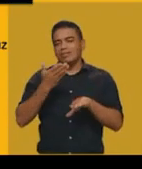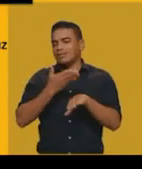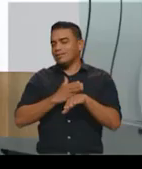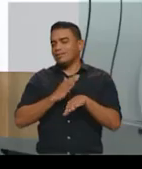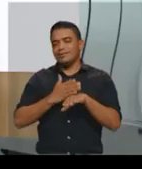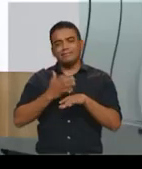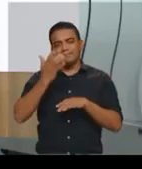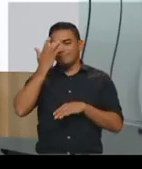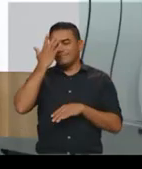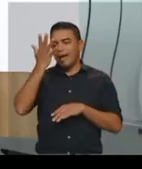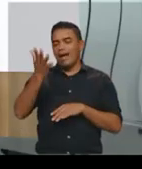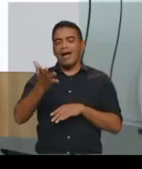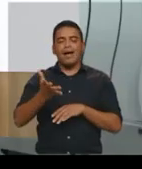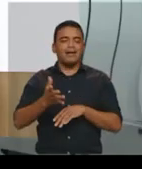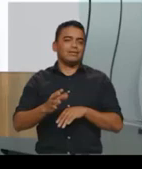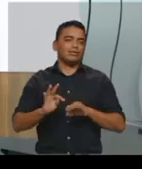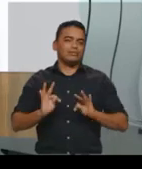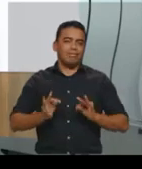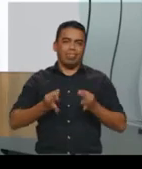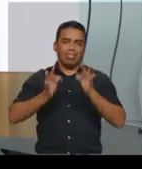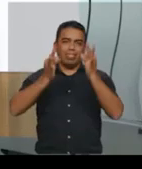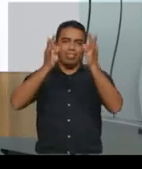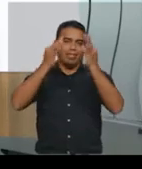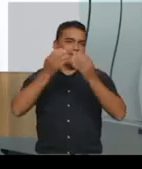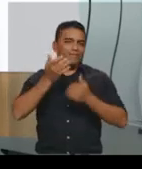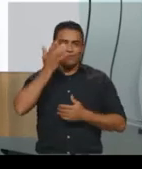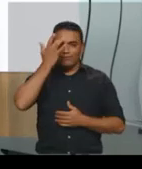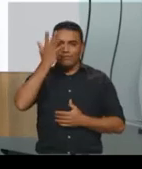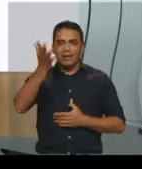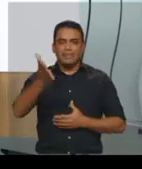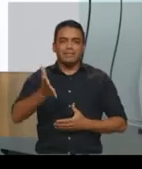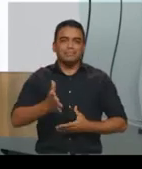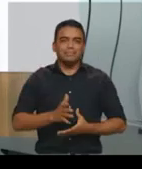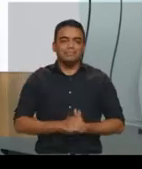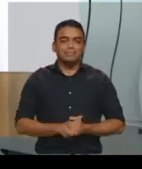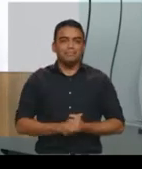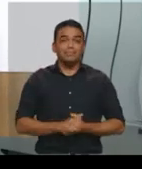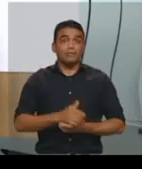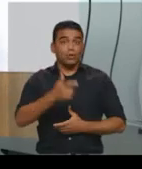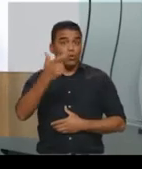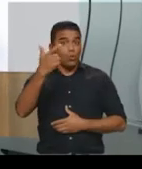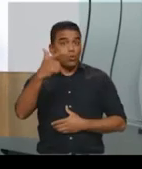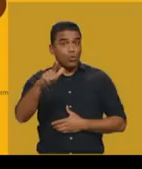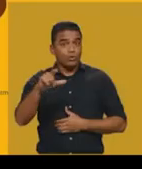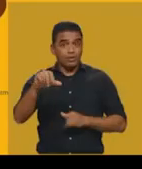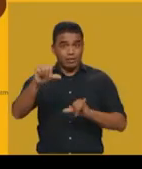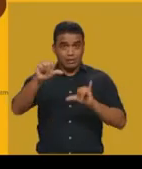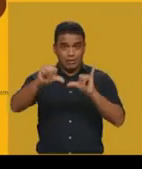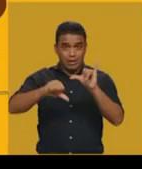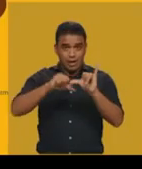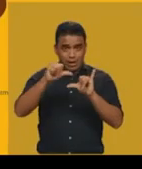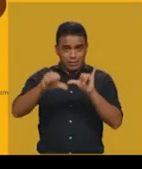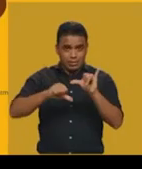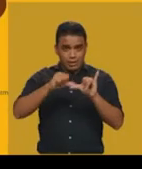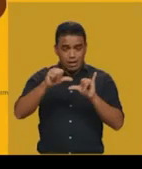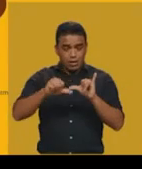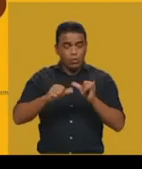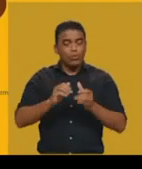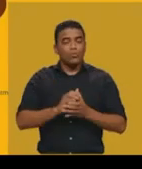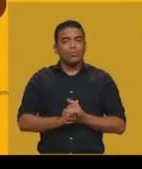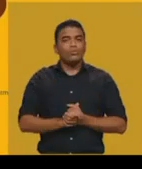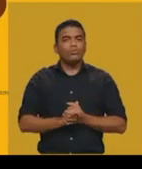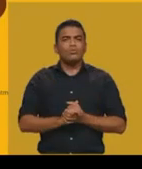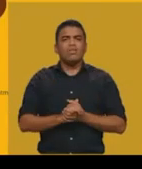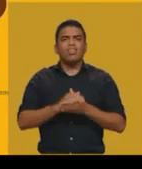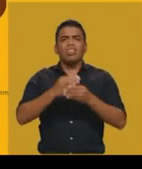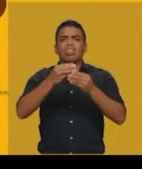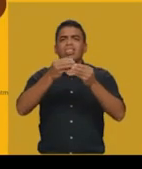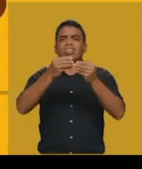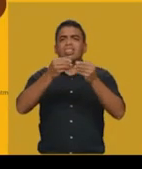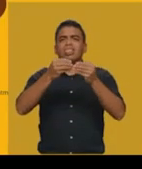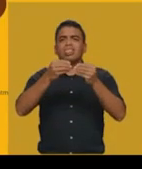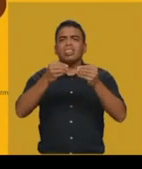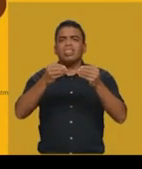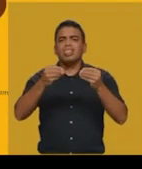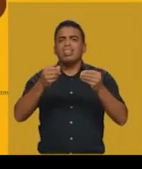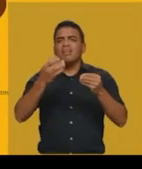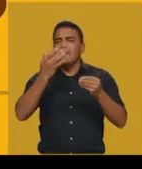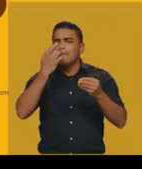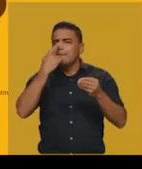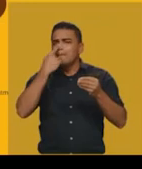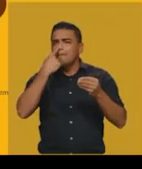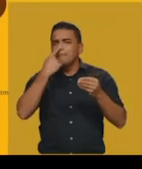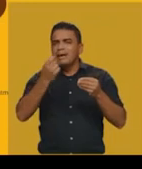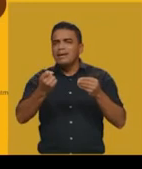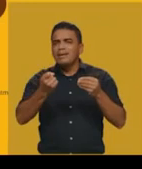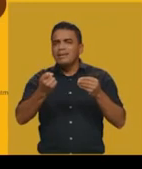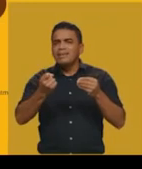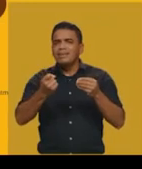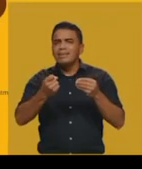não é mesmo? Bom, outro tipo de reação é a reação de decomposição. Ela é o contrário